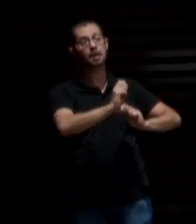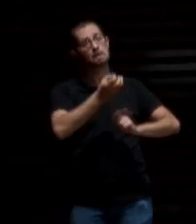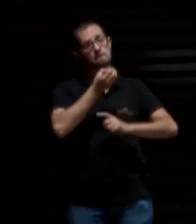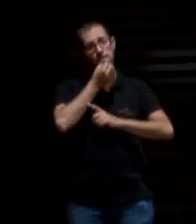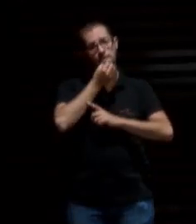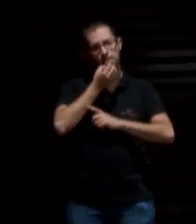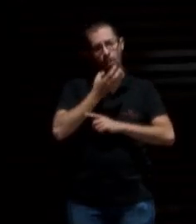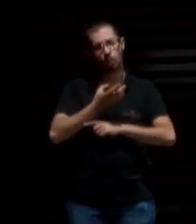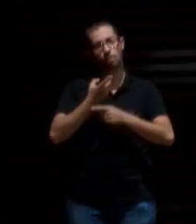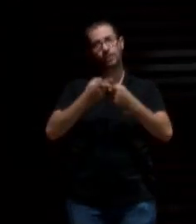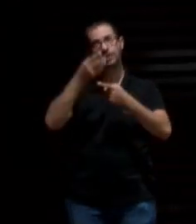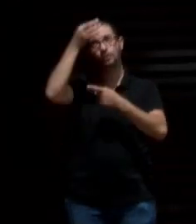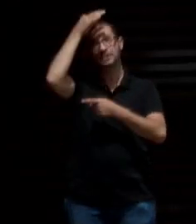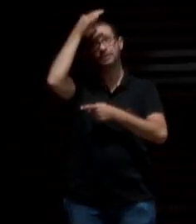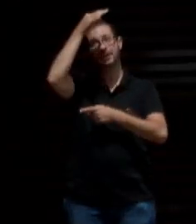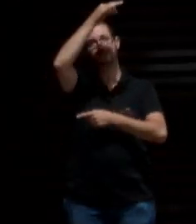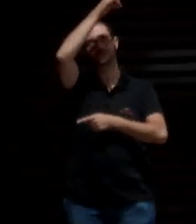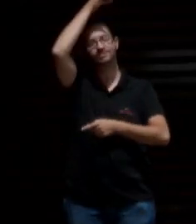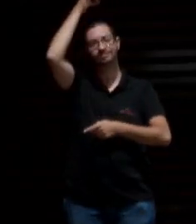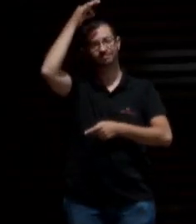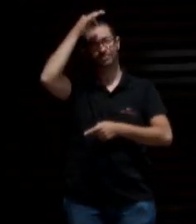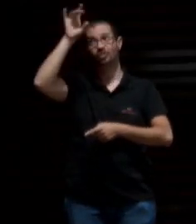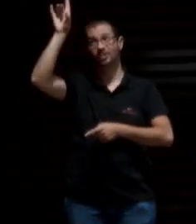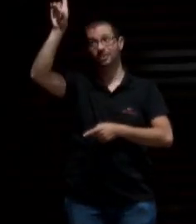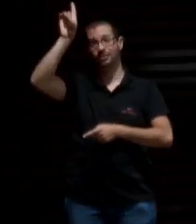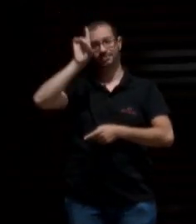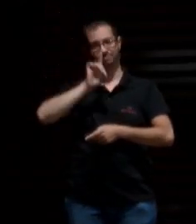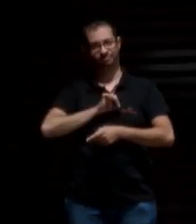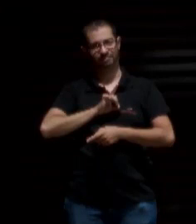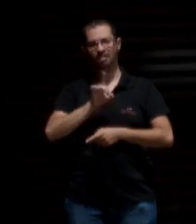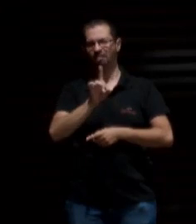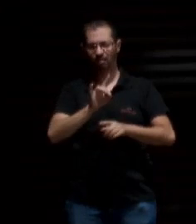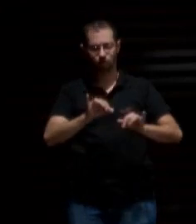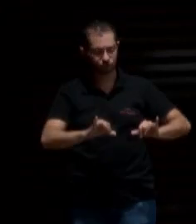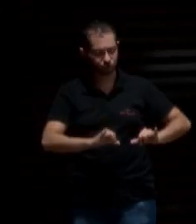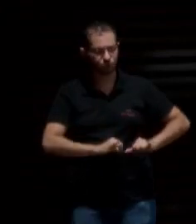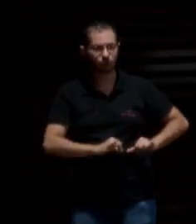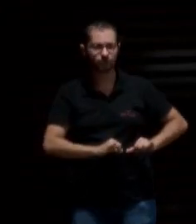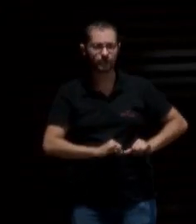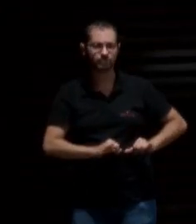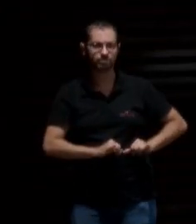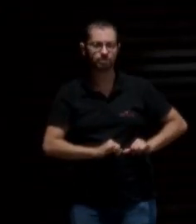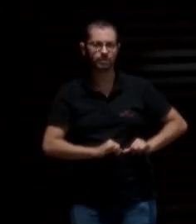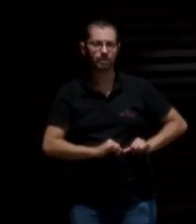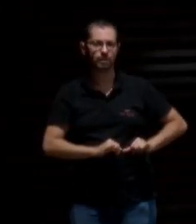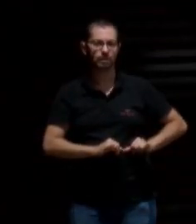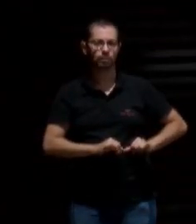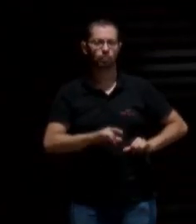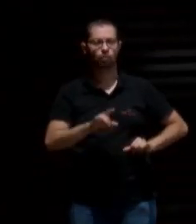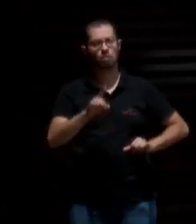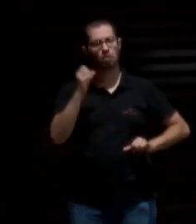vós repousa o Espírito da glória e de Deus. Não sofra, porém, nenhum de vós como assassino,